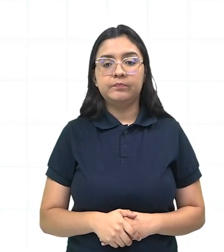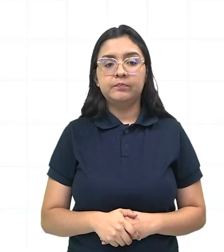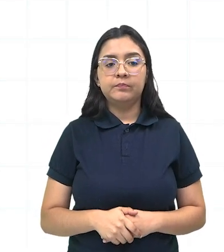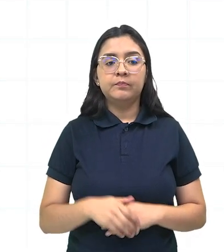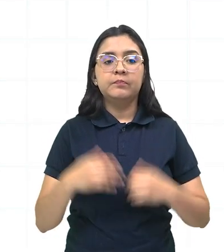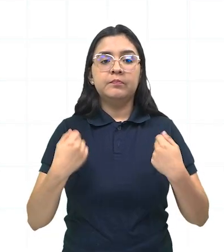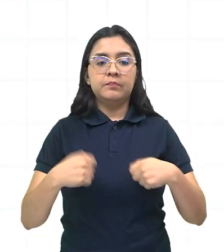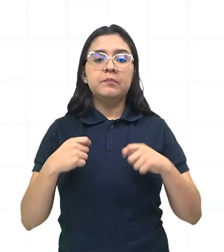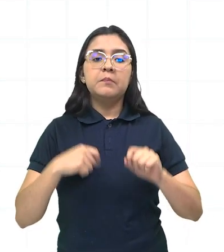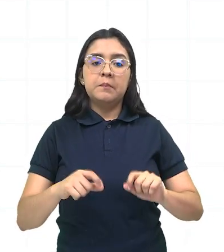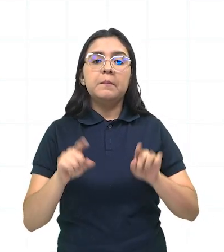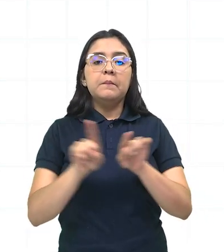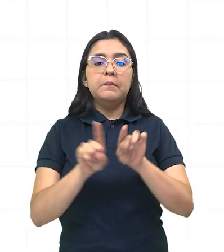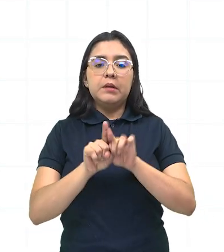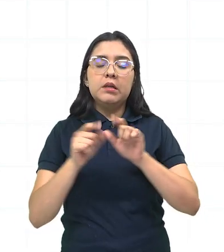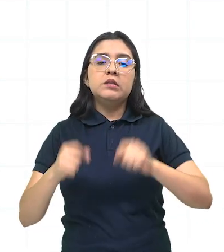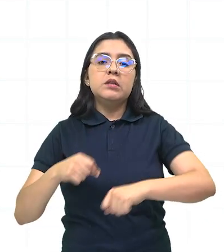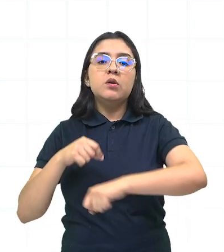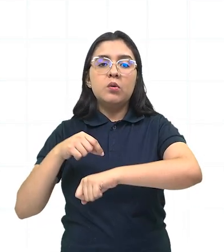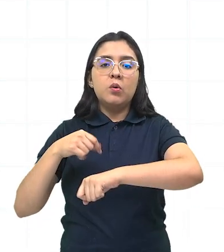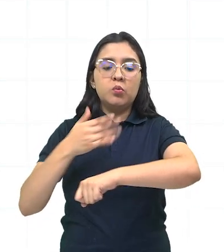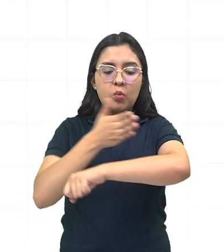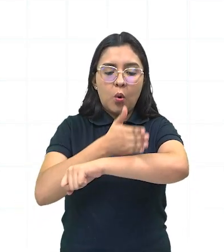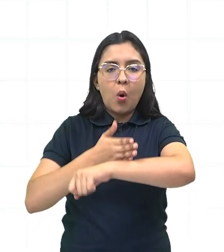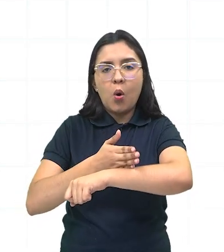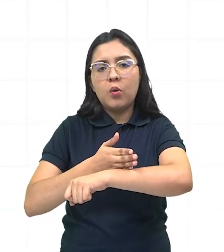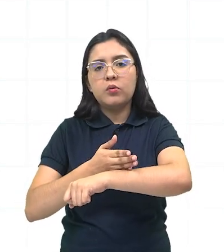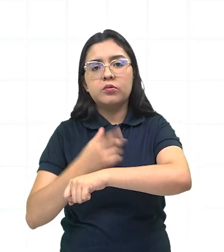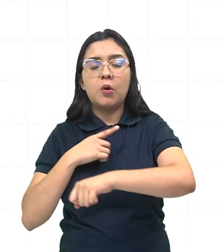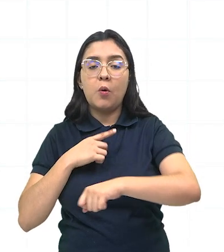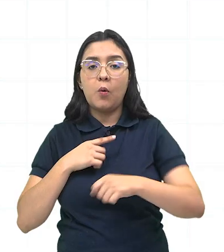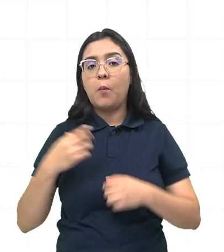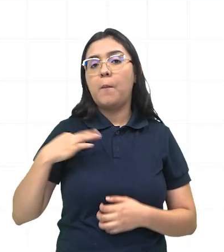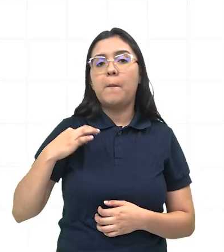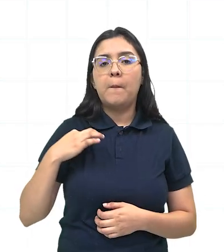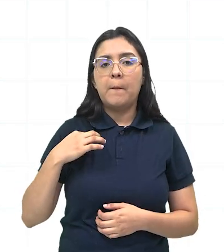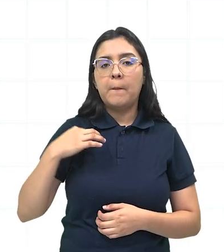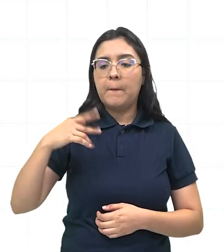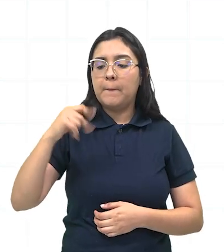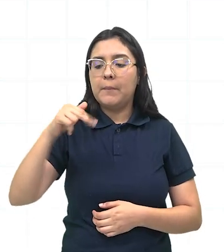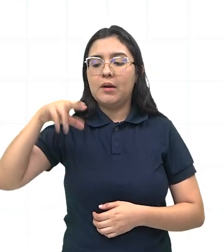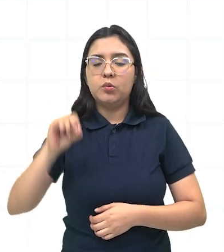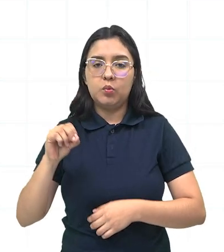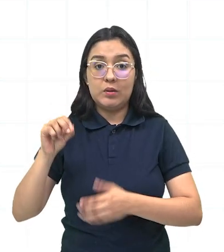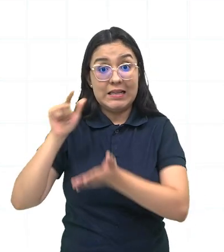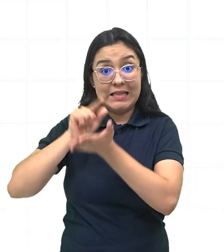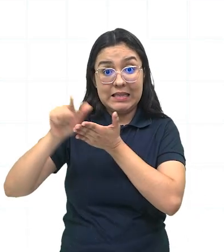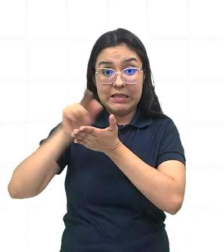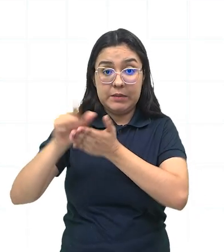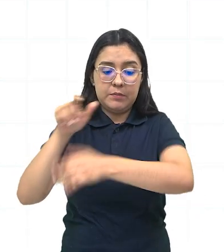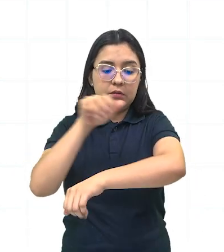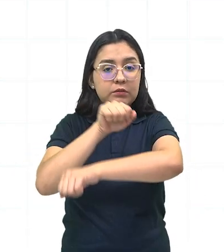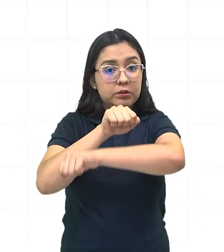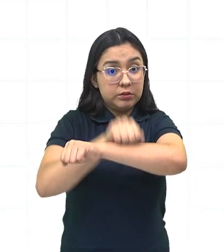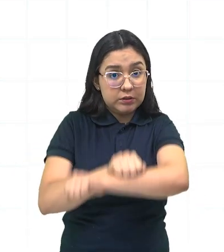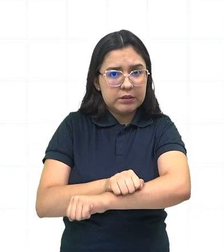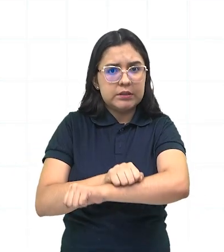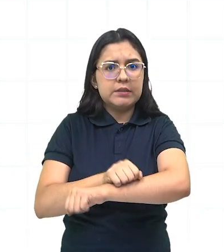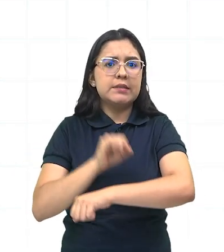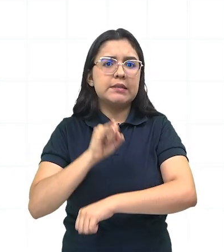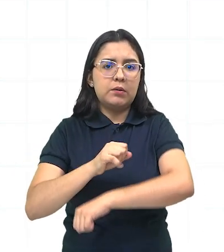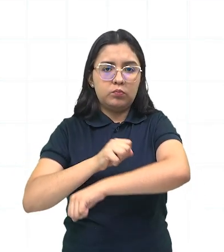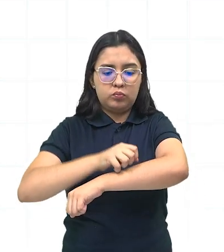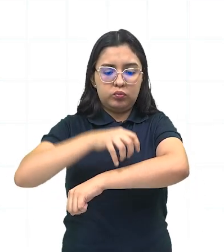tem que fazer uma pressão direta no local do sangramento com um pano limpo. Se o pano limpo encharcar com sangue,